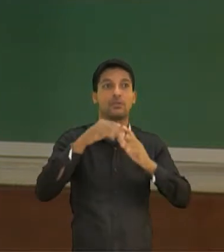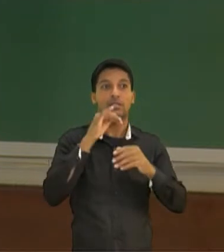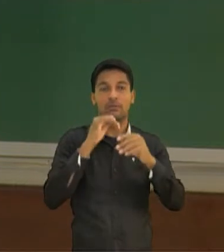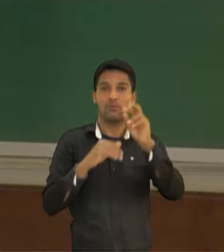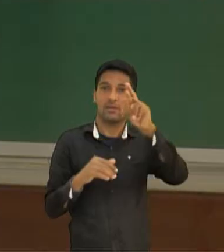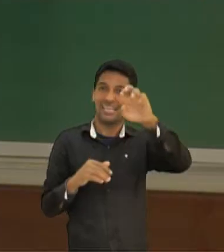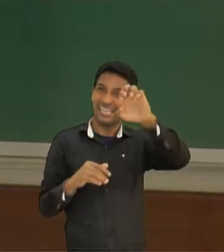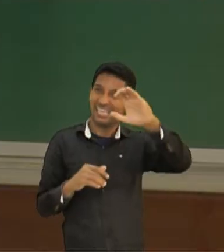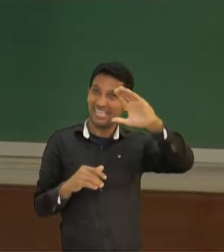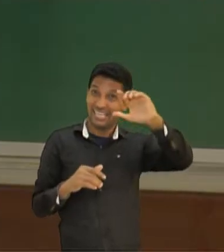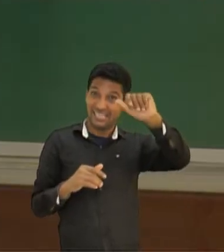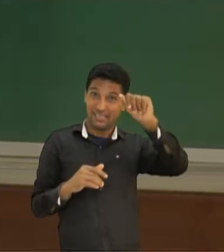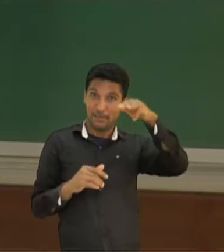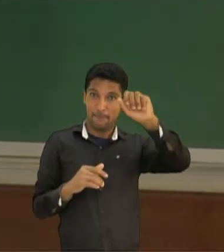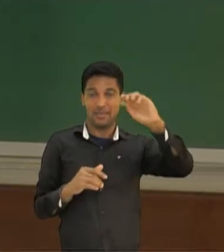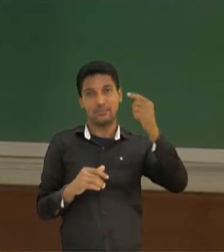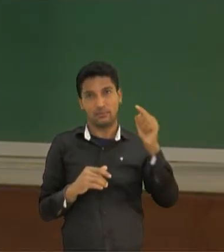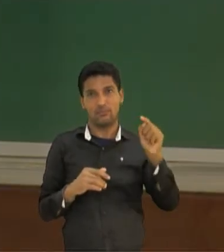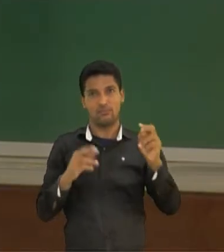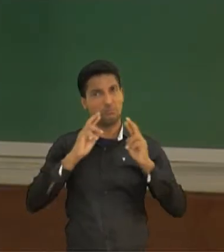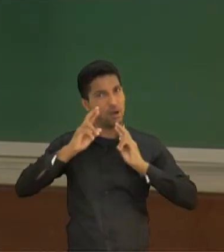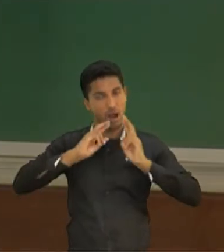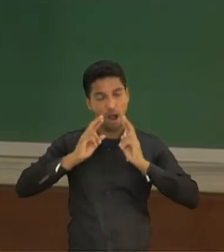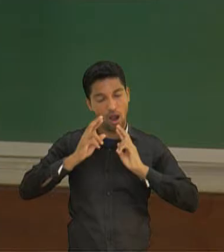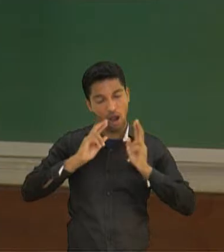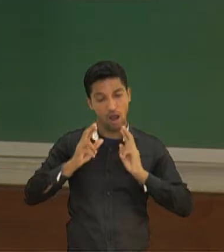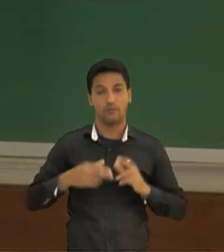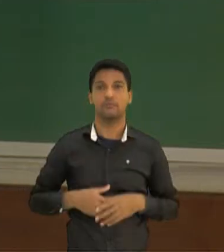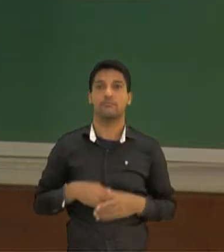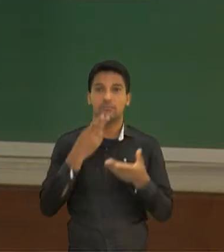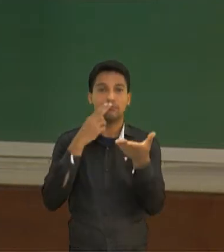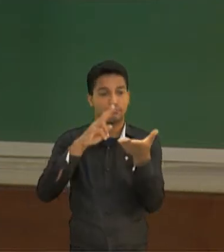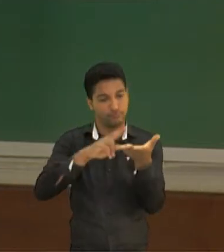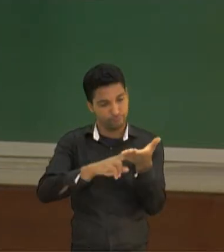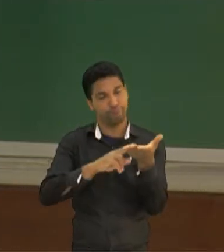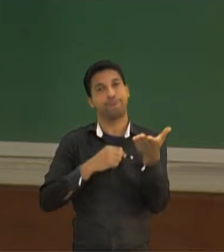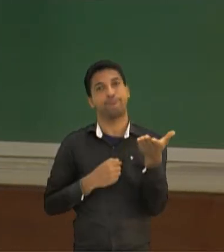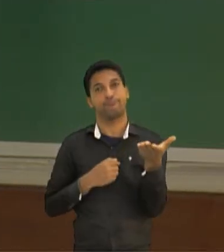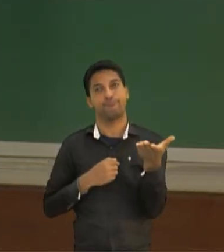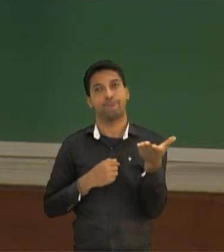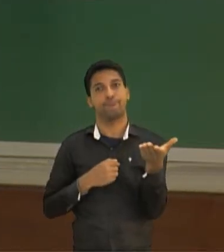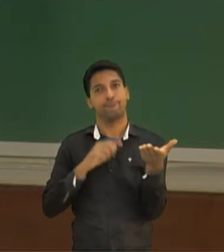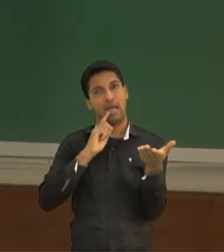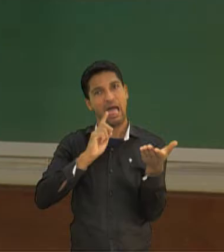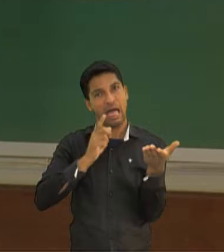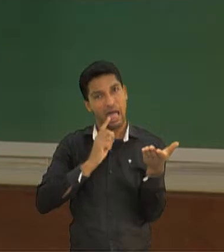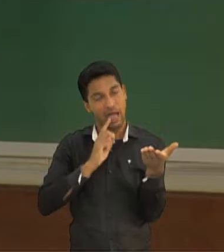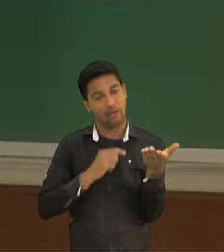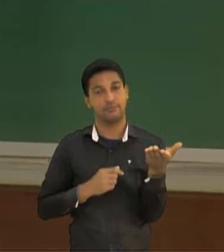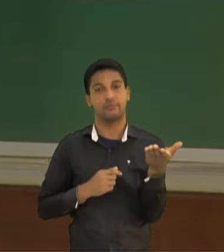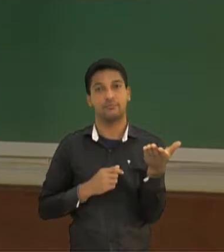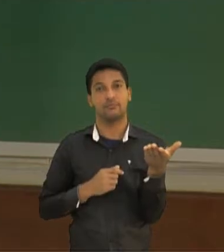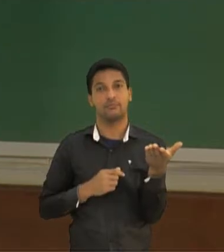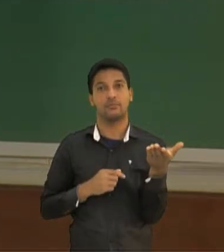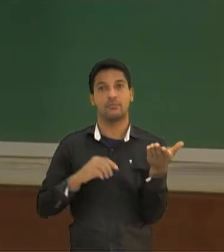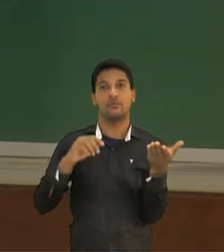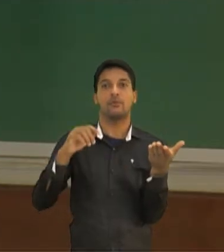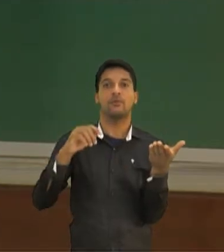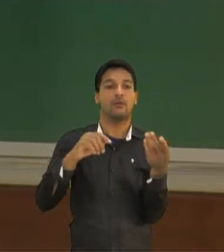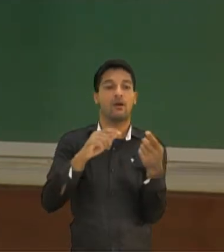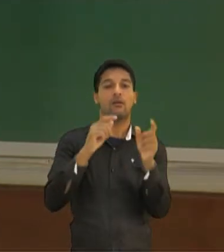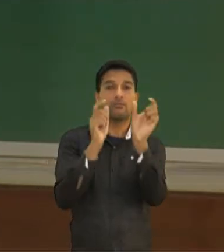reclamação, né? Que é constituída ali pelo prefixo re. Clamo, né? Clamar significa pedir, solicitar,